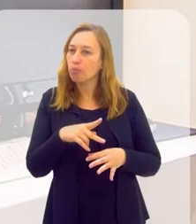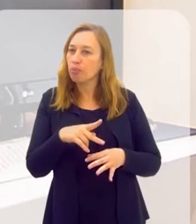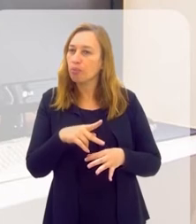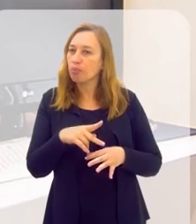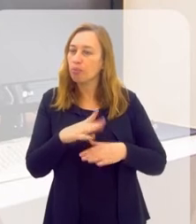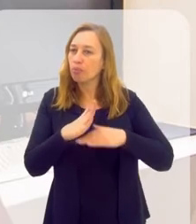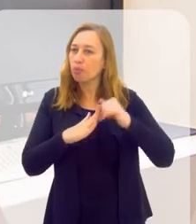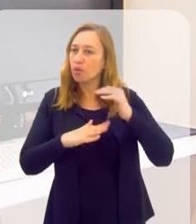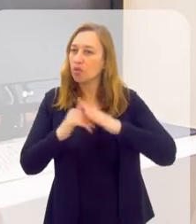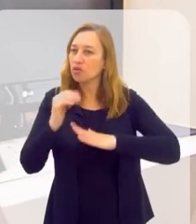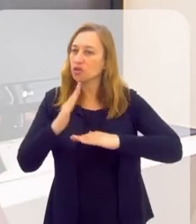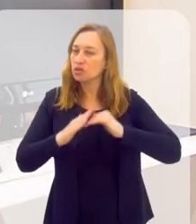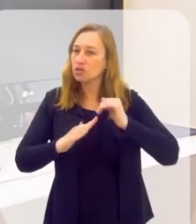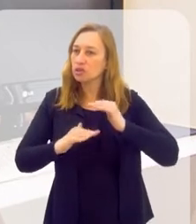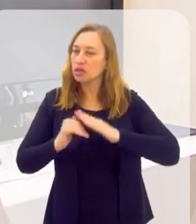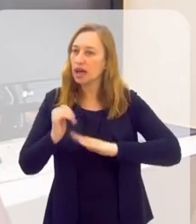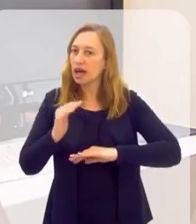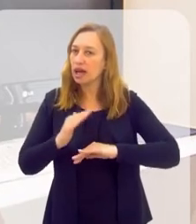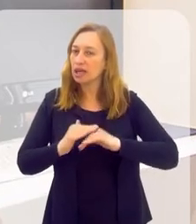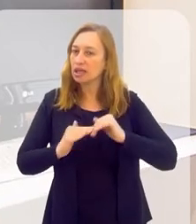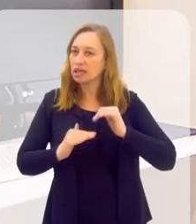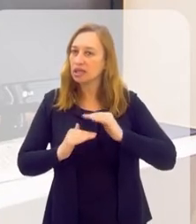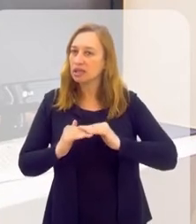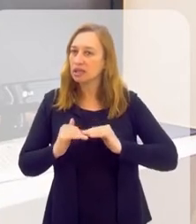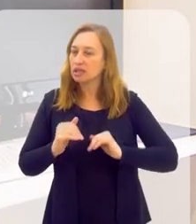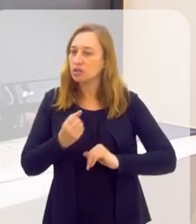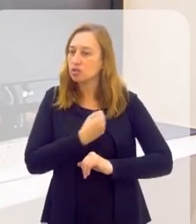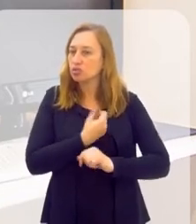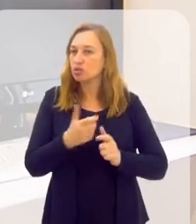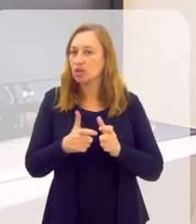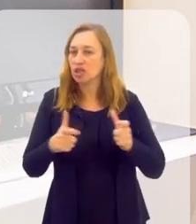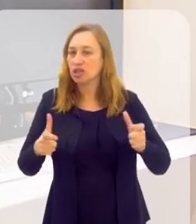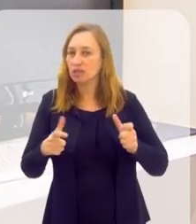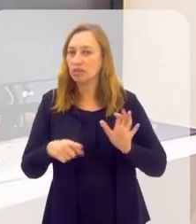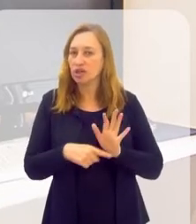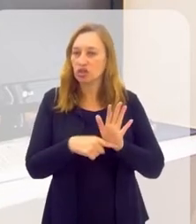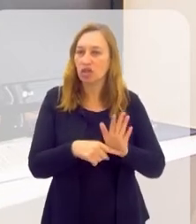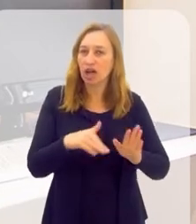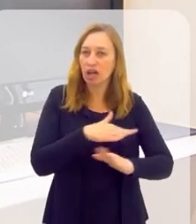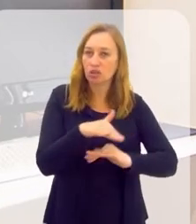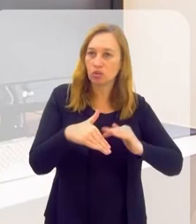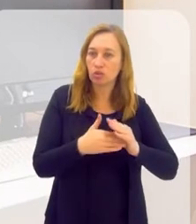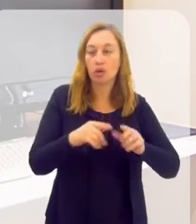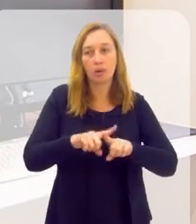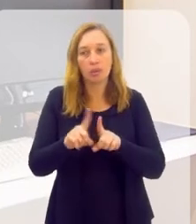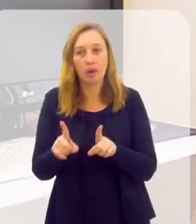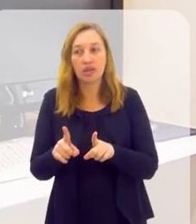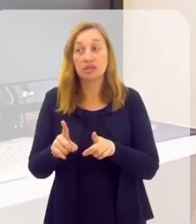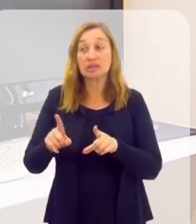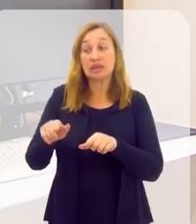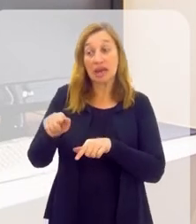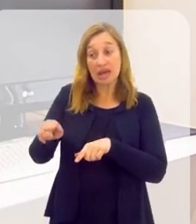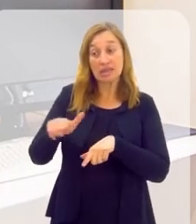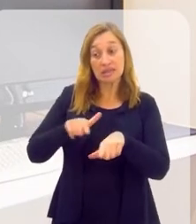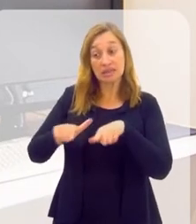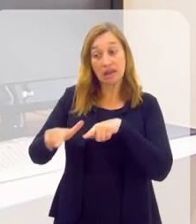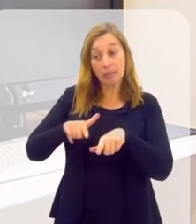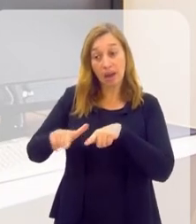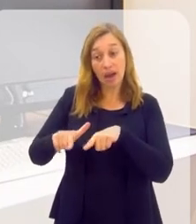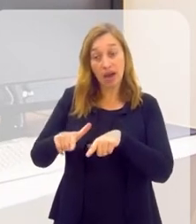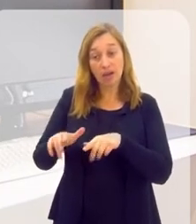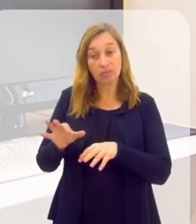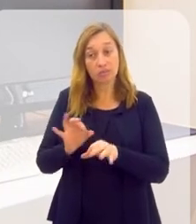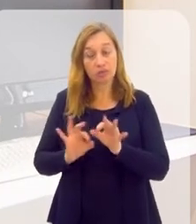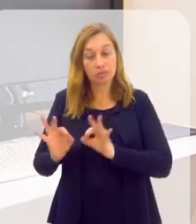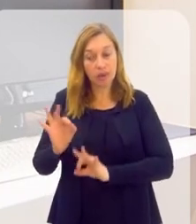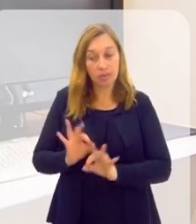profissionais suficientes para abranger toda a população. Mas, de acordo com esse trabalho que vem